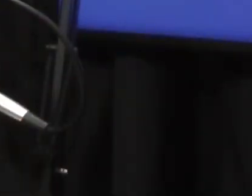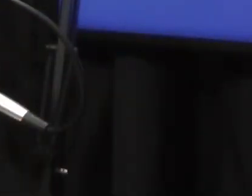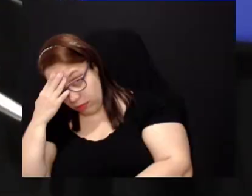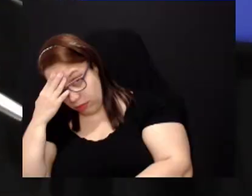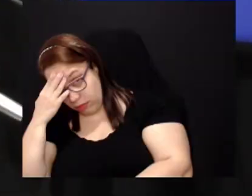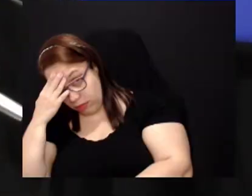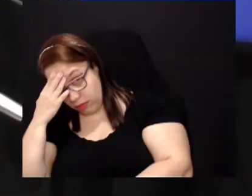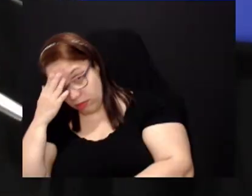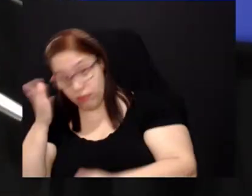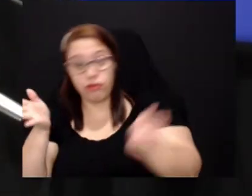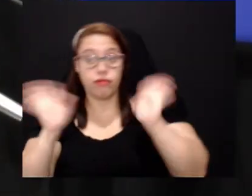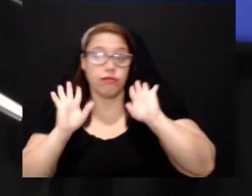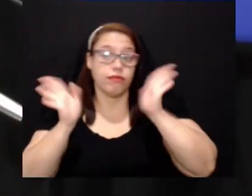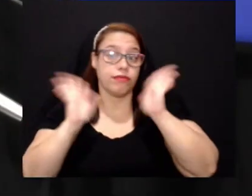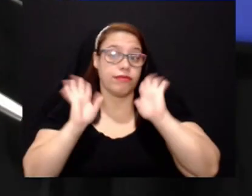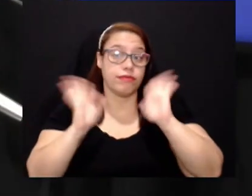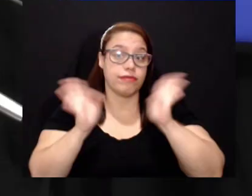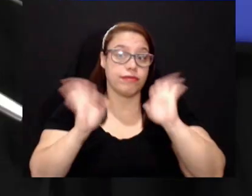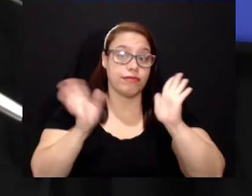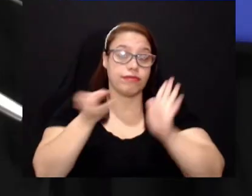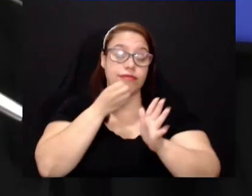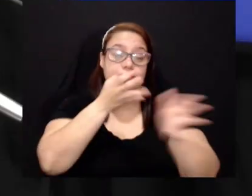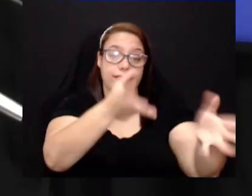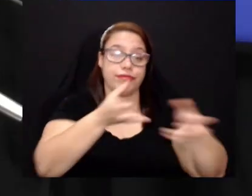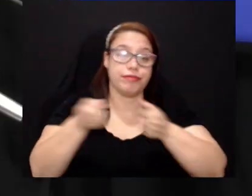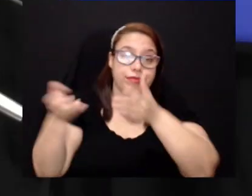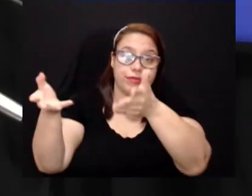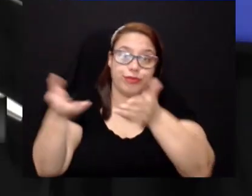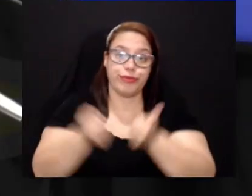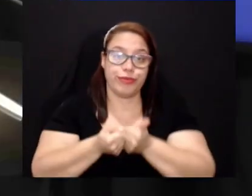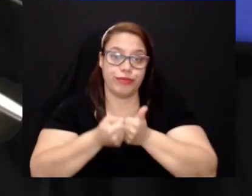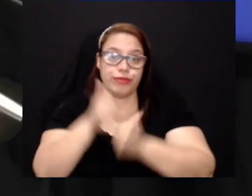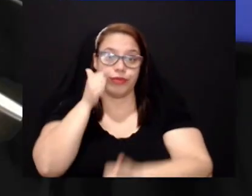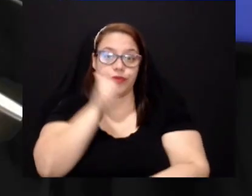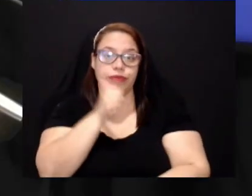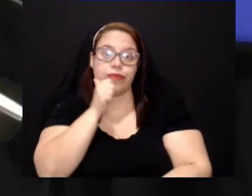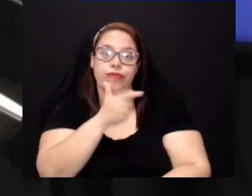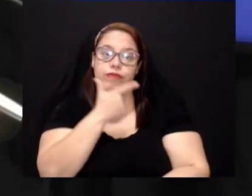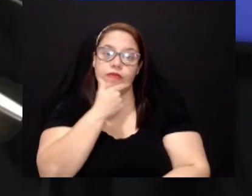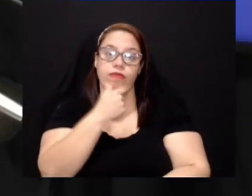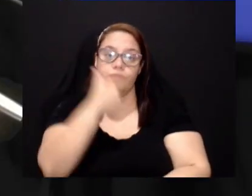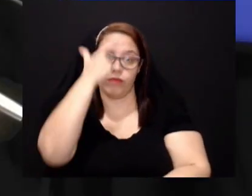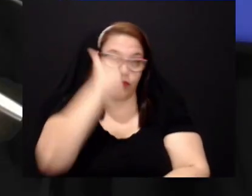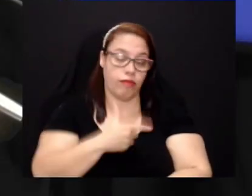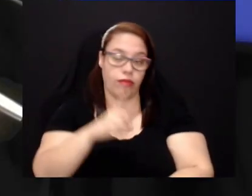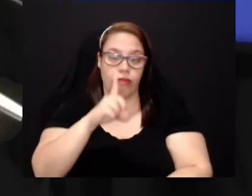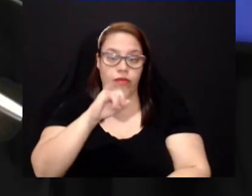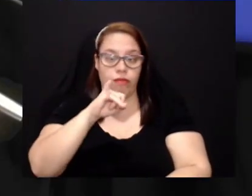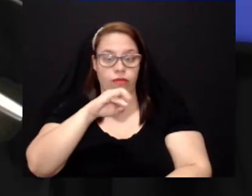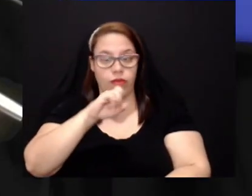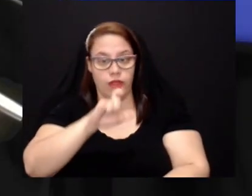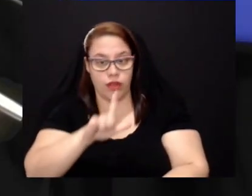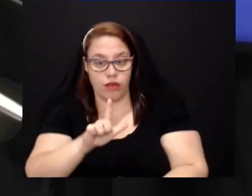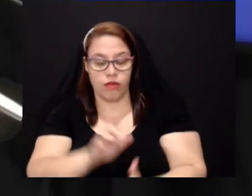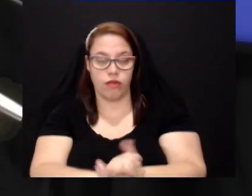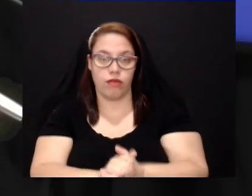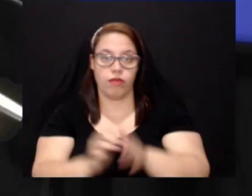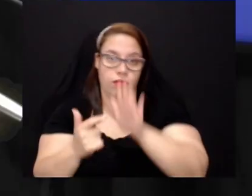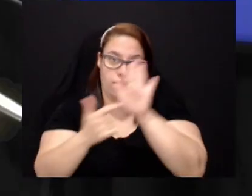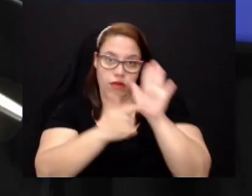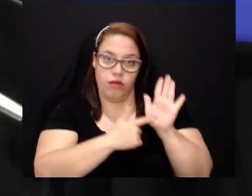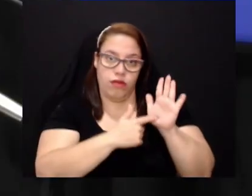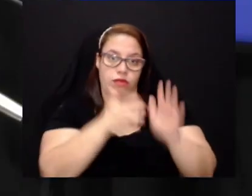Olá, sejam muito bem-vindas, muito bem-vindos. Eu sou o Daniel Carlos Estevão, apresentador do